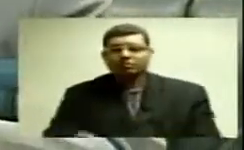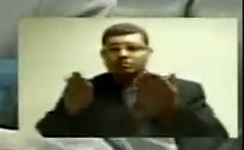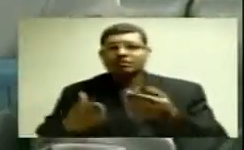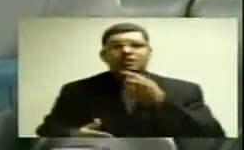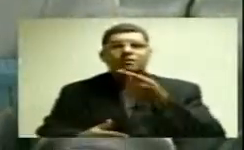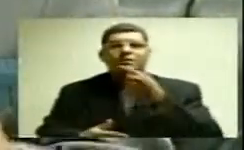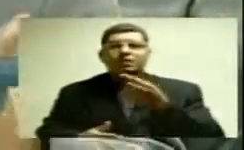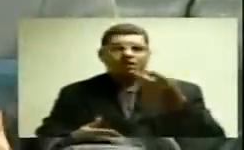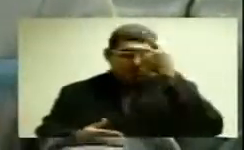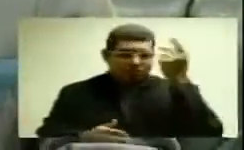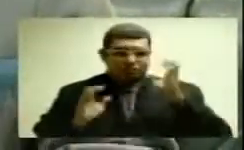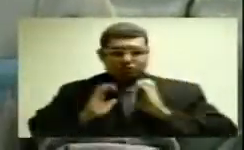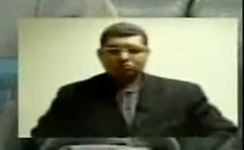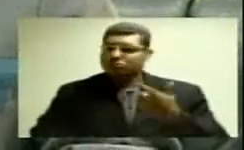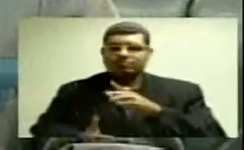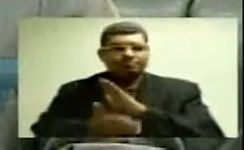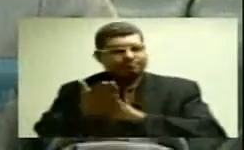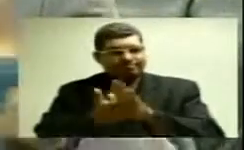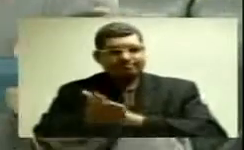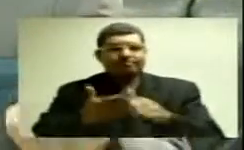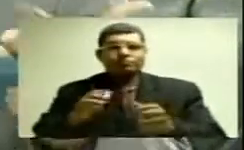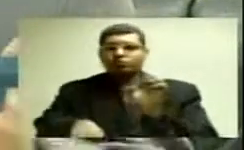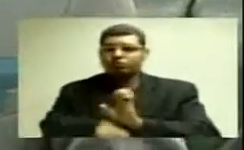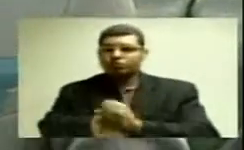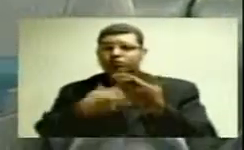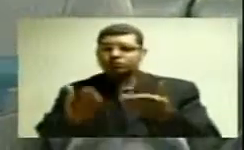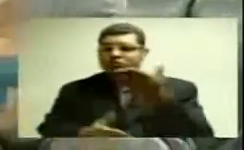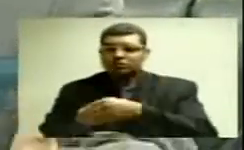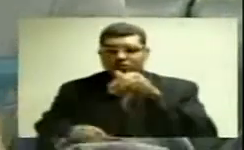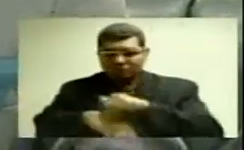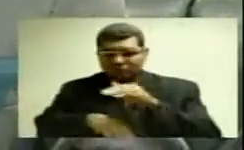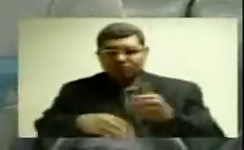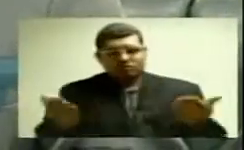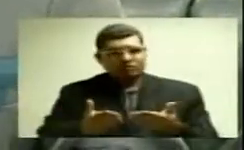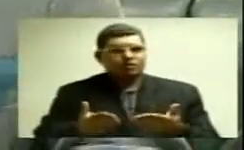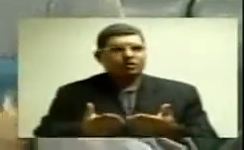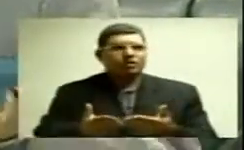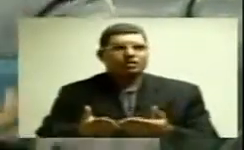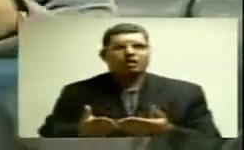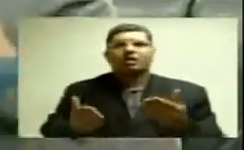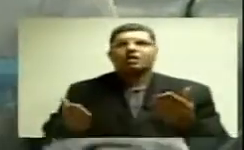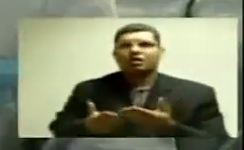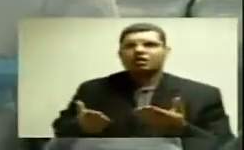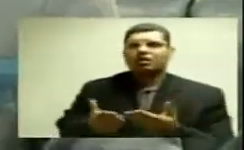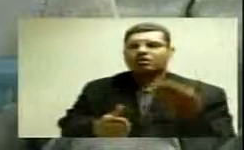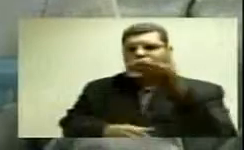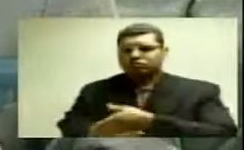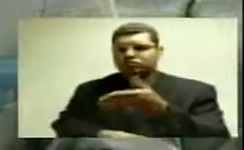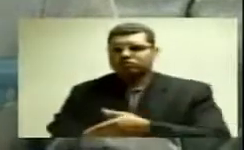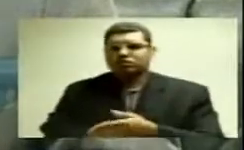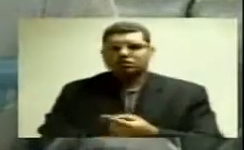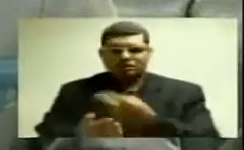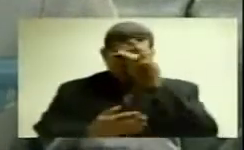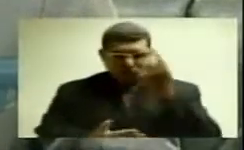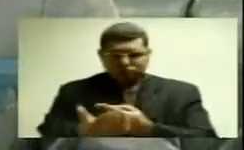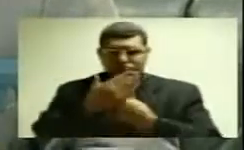lá próximo onde o cidadão hoje não tem justiça. O Estado está aí nomeou, aliás, e está encaminhando os